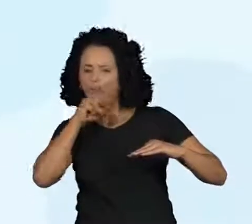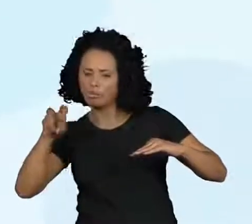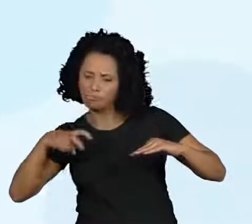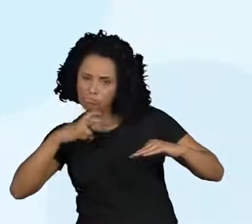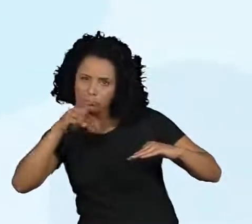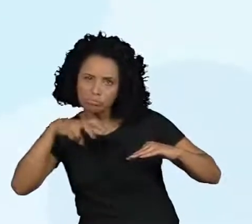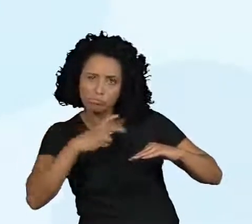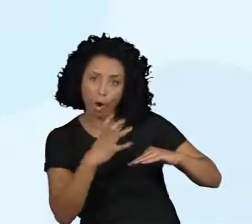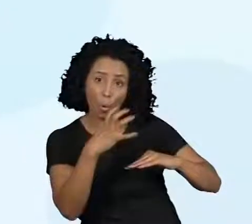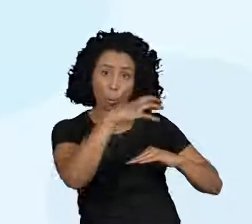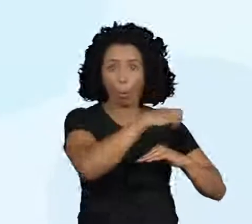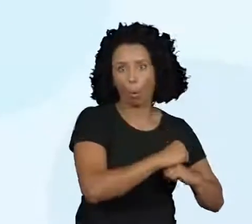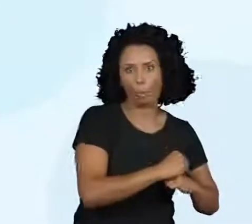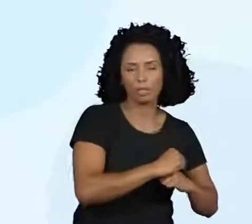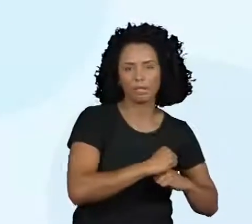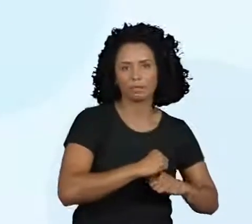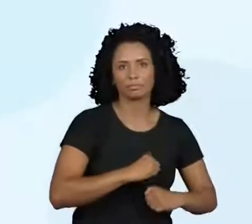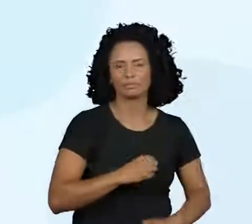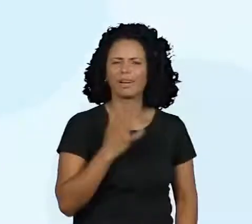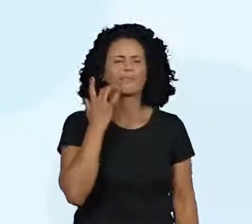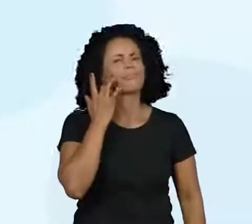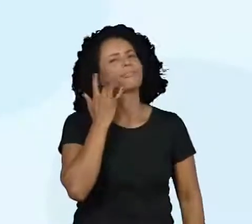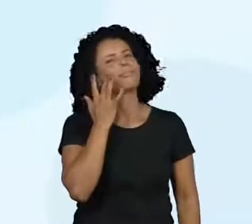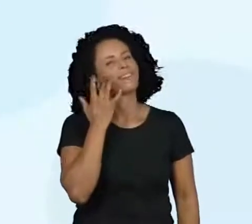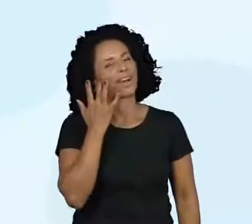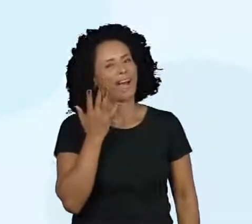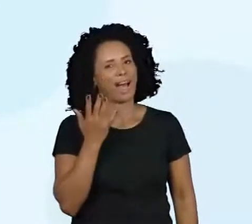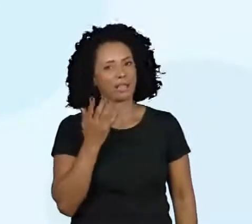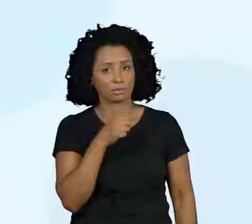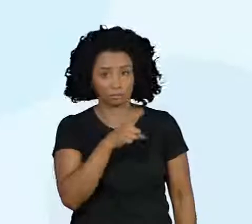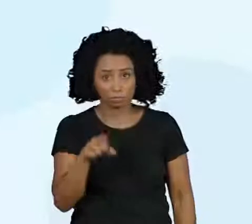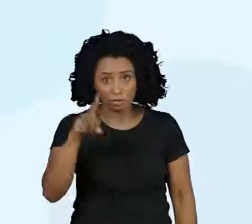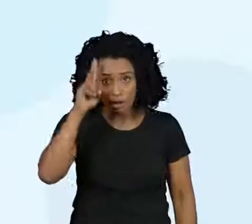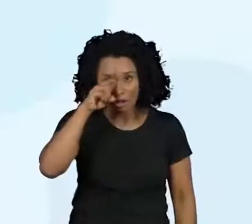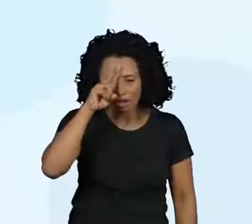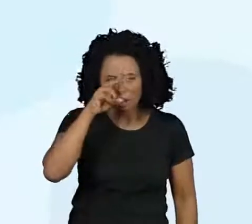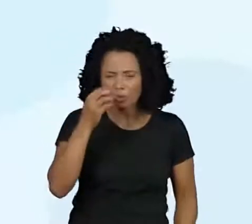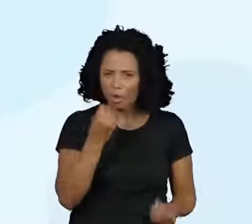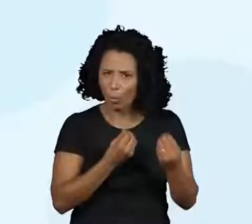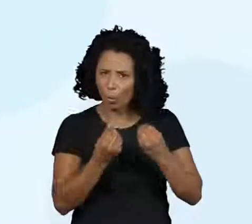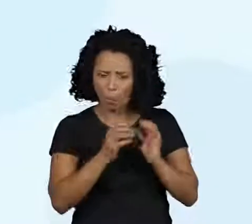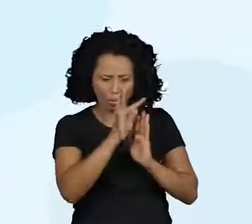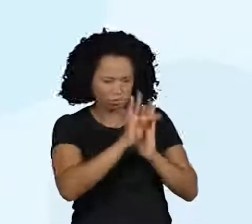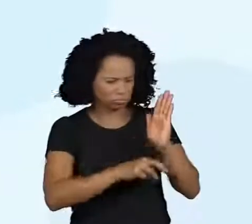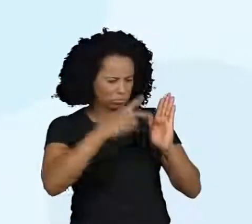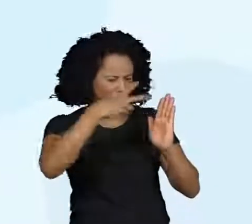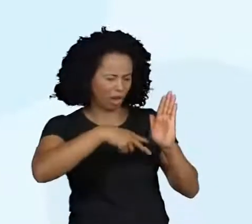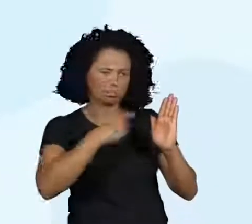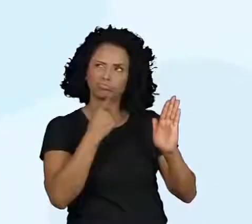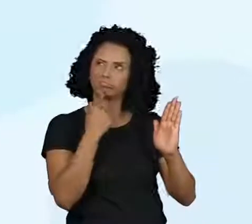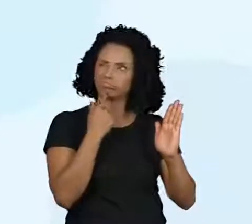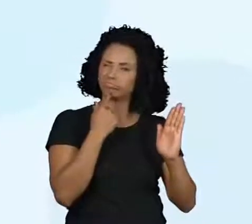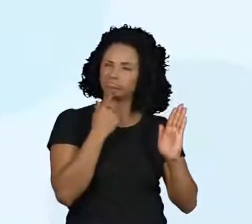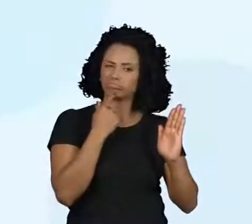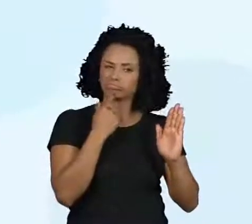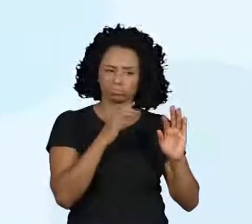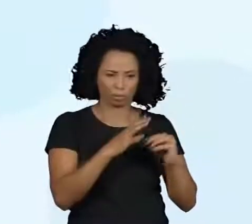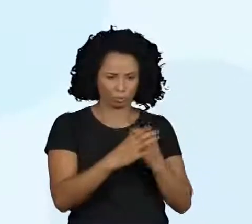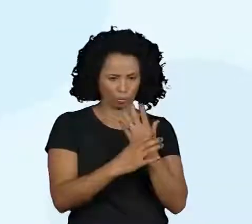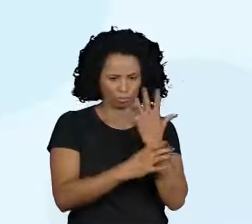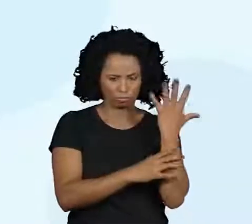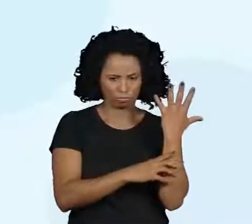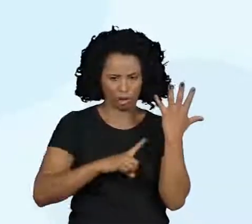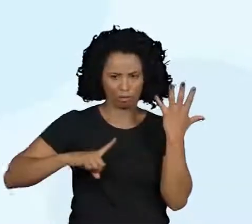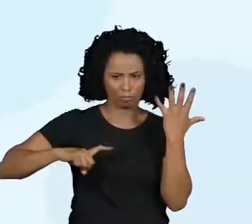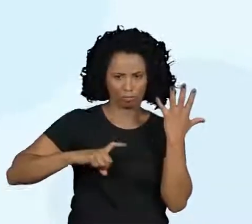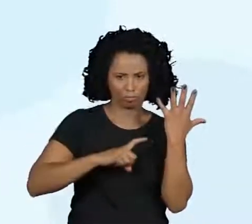Fácil, né, gente? Só que vocês lembram que eles falavam assim no texto? O consumidor, ele pode ser